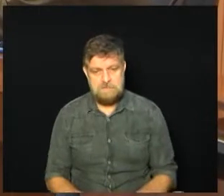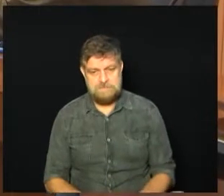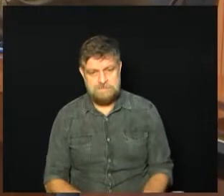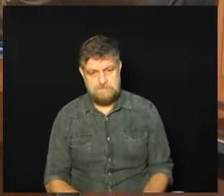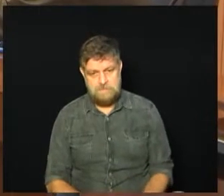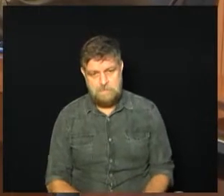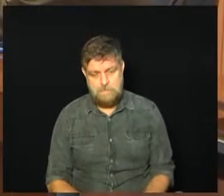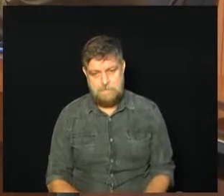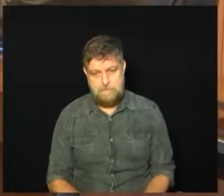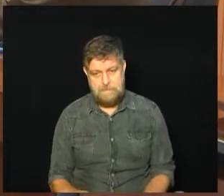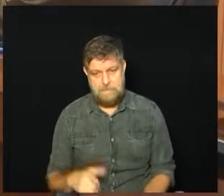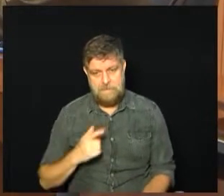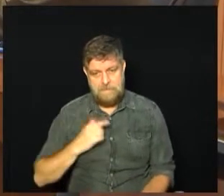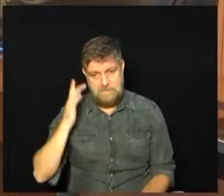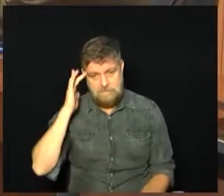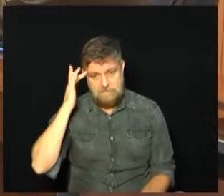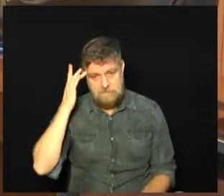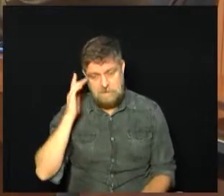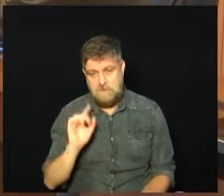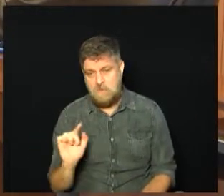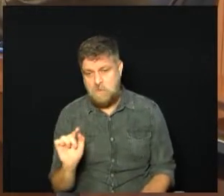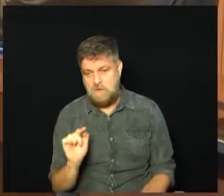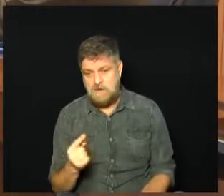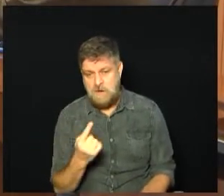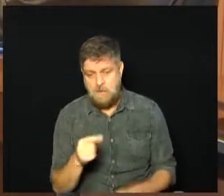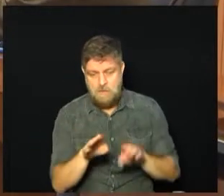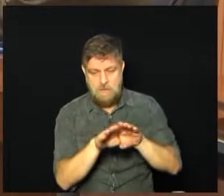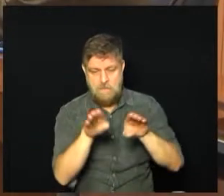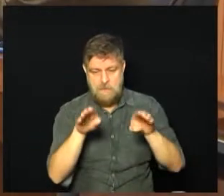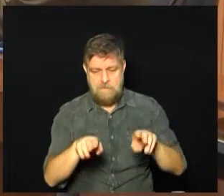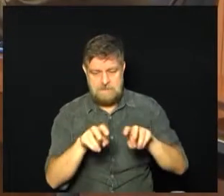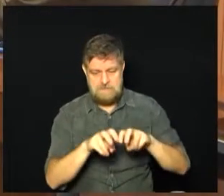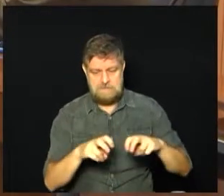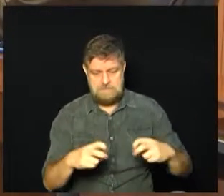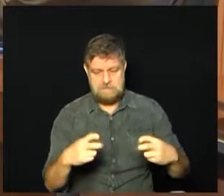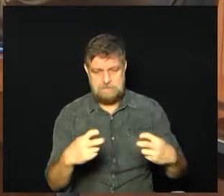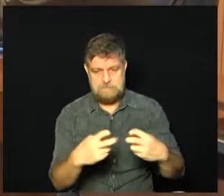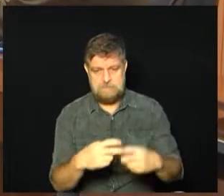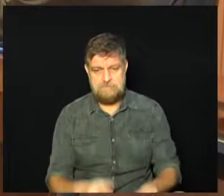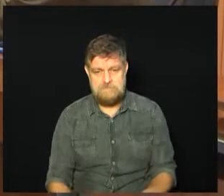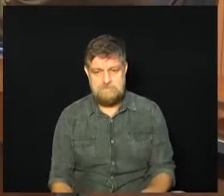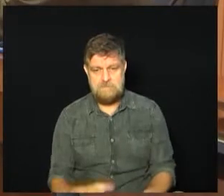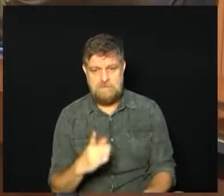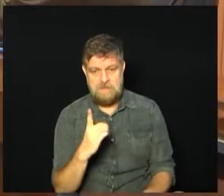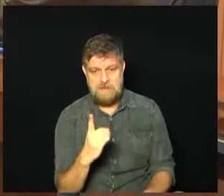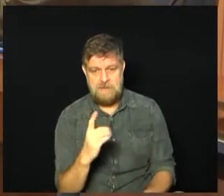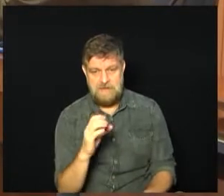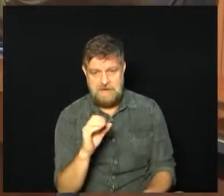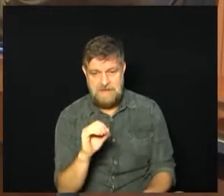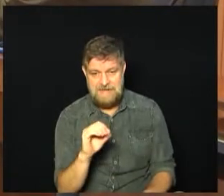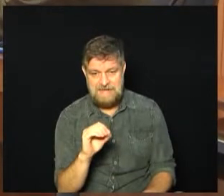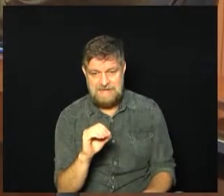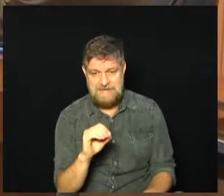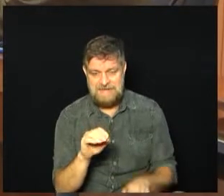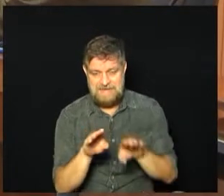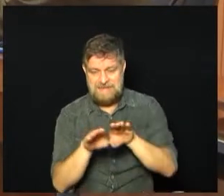A única coisa que eu acho, Dirceu, é uma mesa R$ 53,00 e pouco. Só agora, se você pôr 10 mesas, são R$